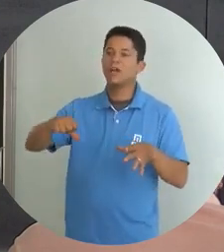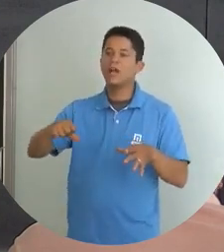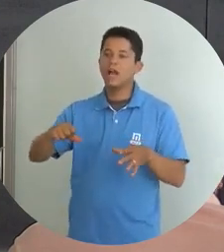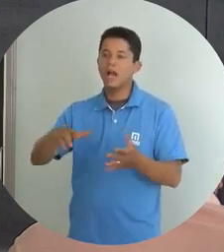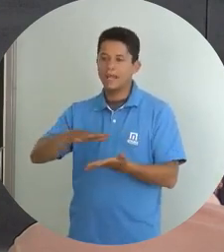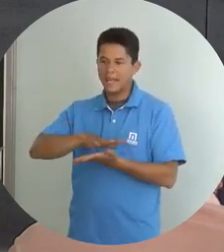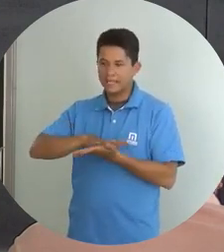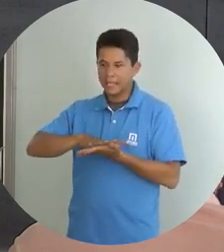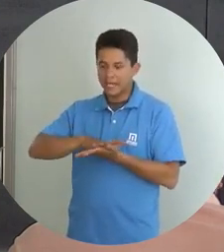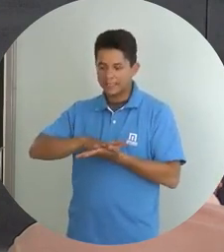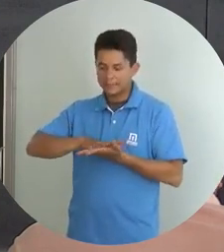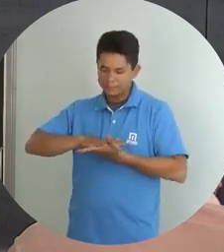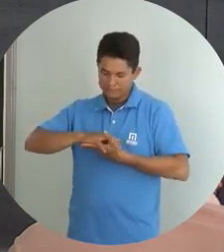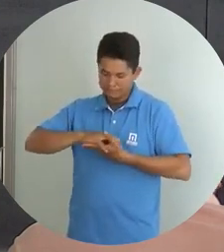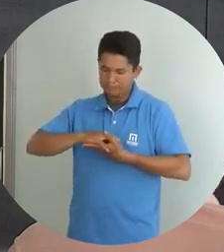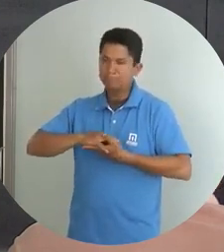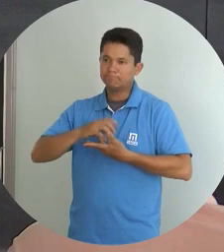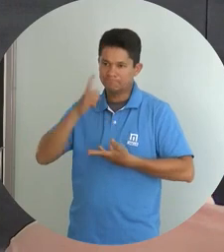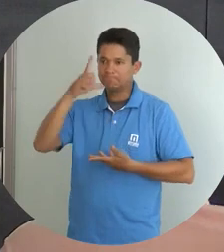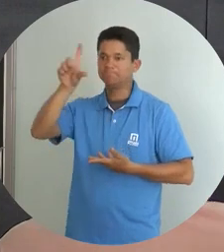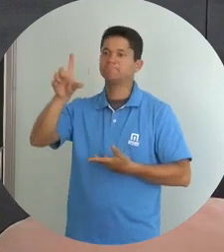garantida.